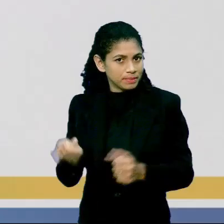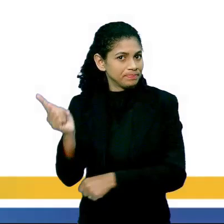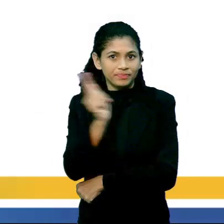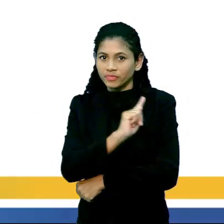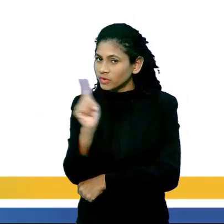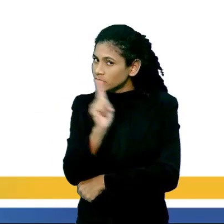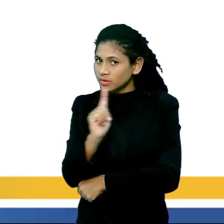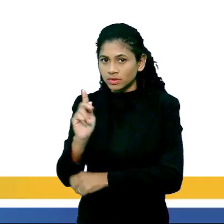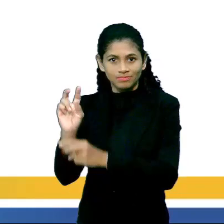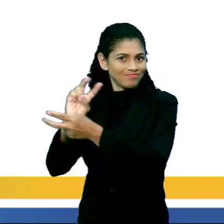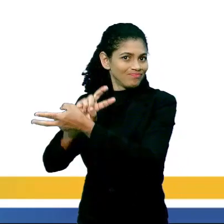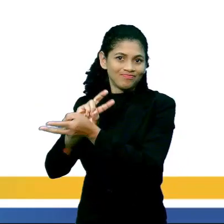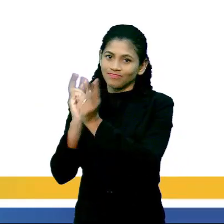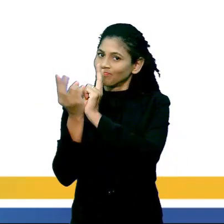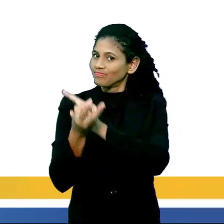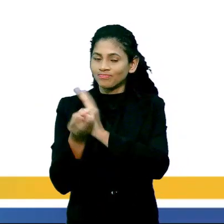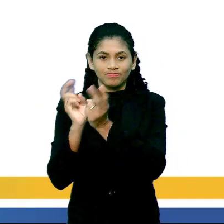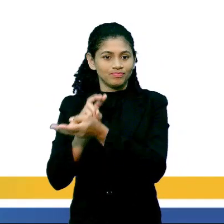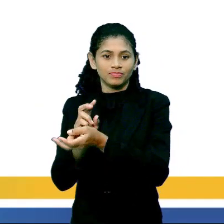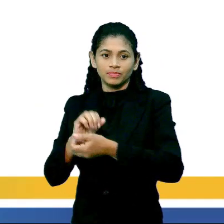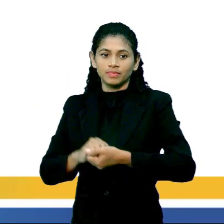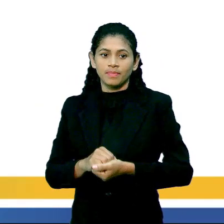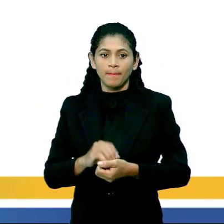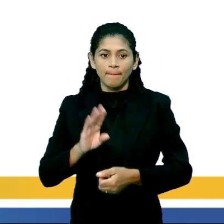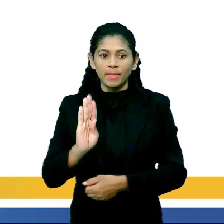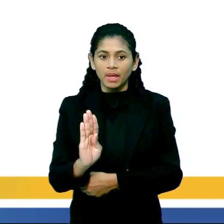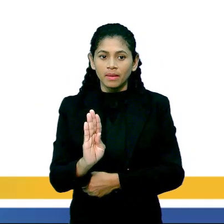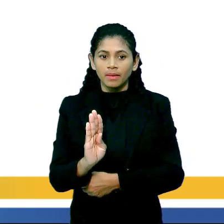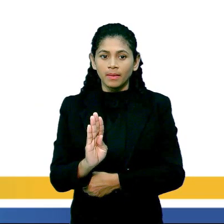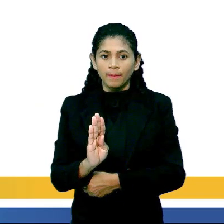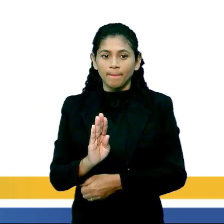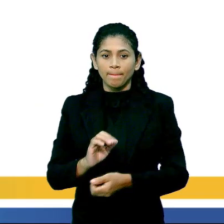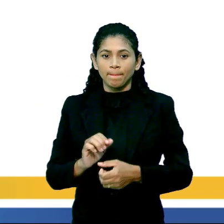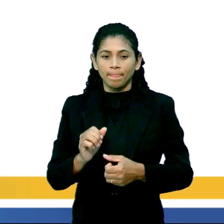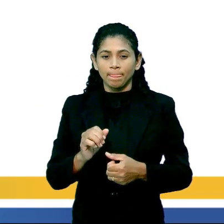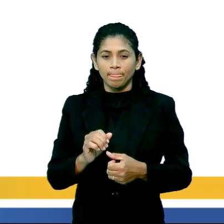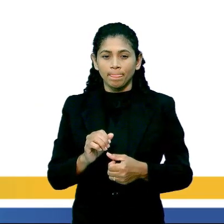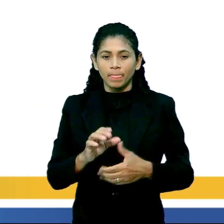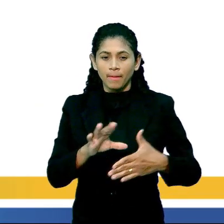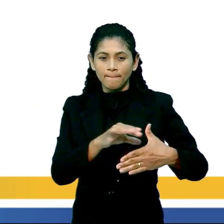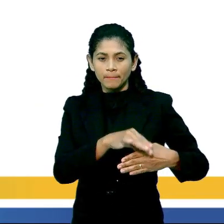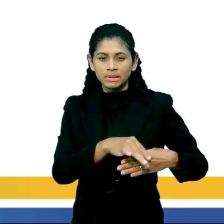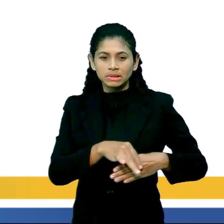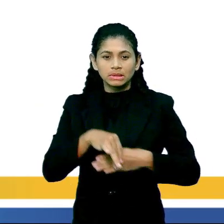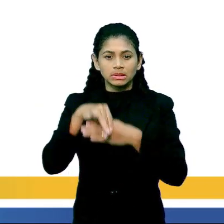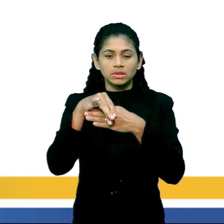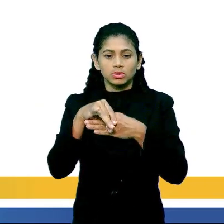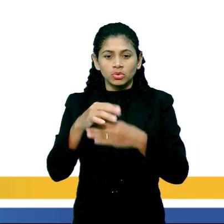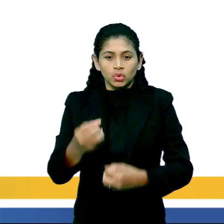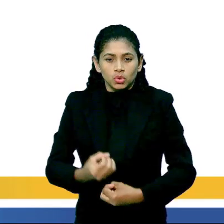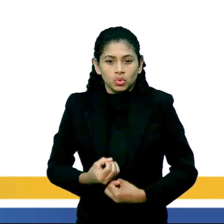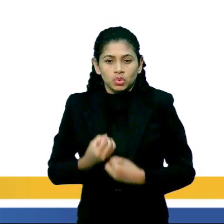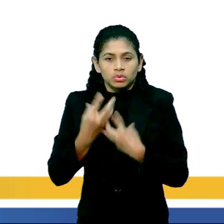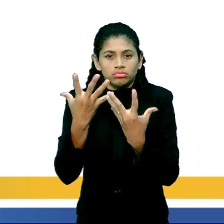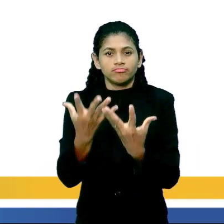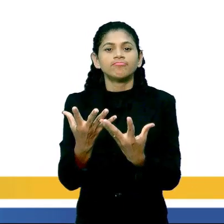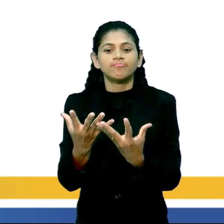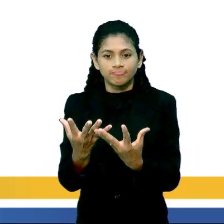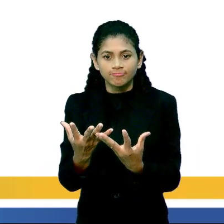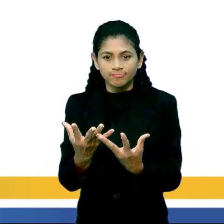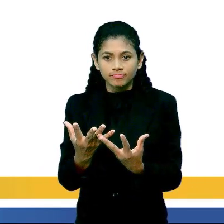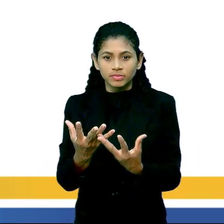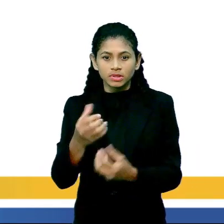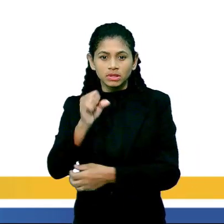Então, eu já pulo. Vamos lá. Alternativa B. Pela predominância do espontaneismo e do improviso sobre os elementos